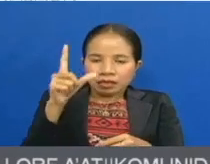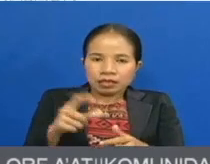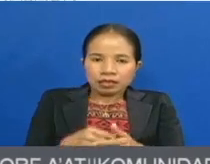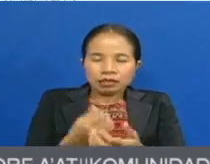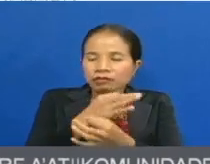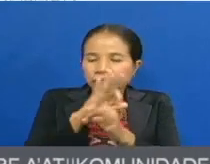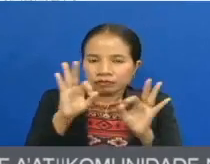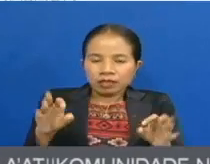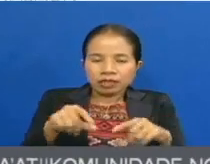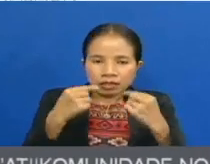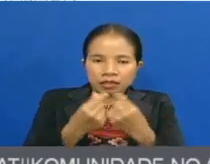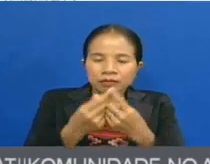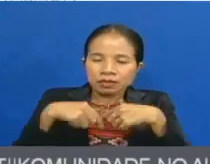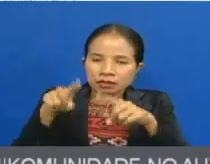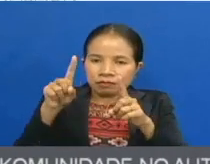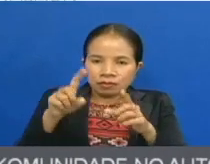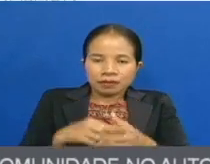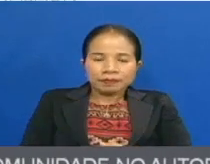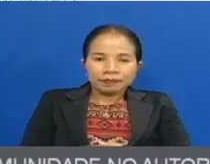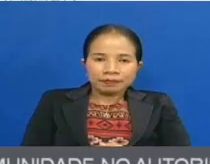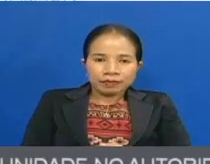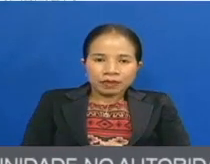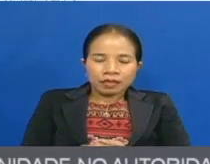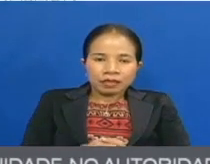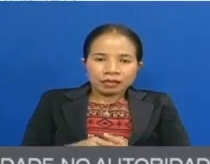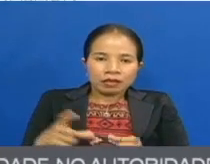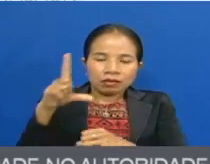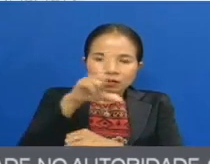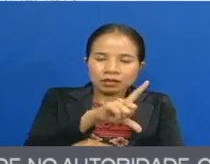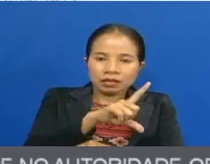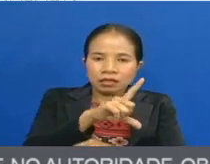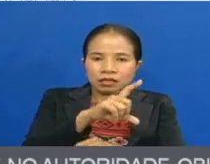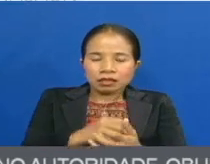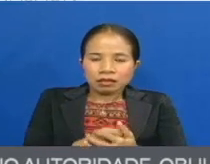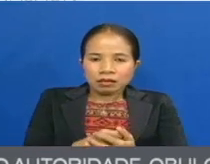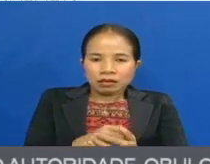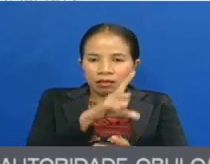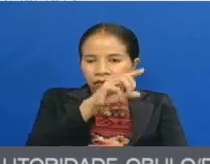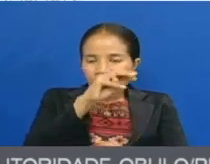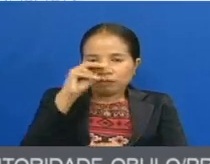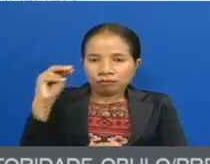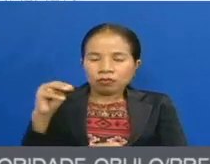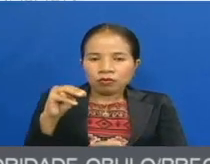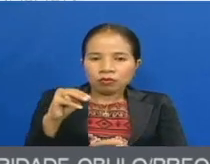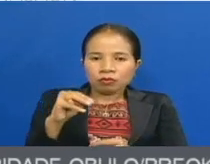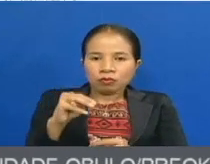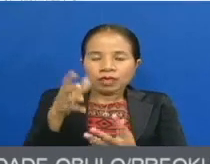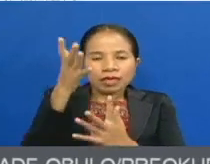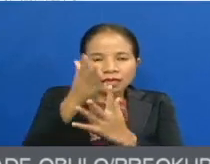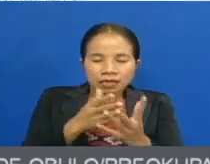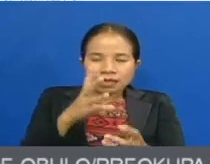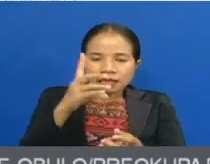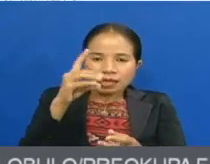gratuita. Equipa tolo se tu. Parte Loro Sai, Loro Clara, no moço Loro Mundo. E direção.